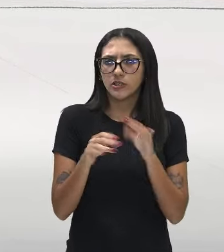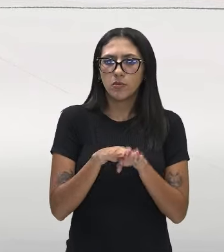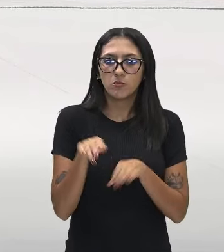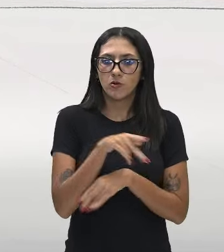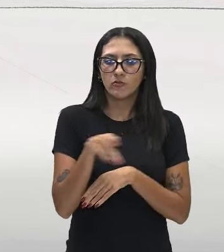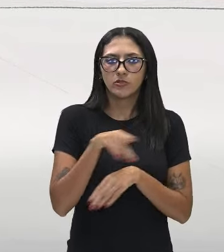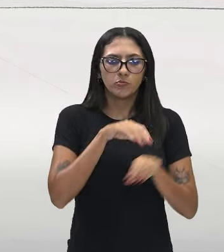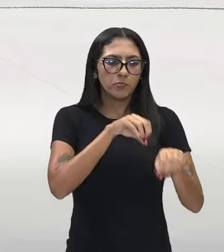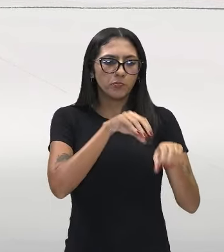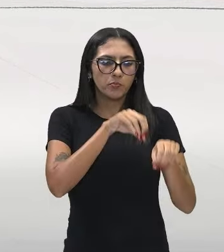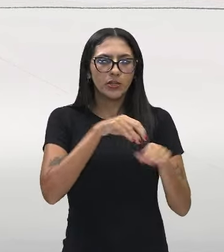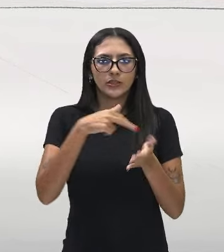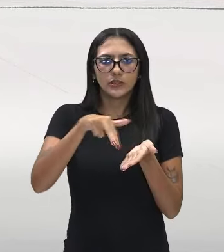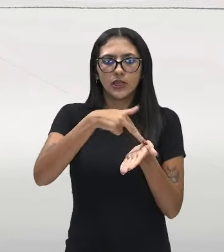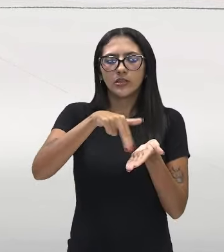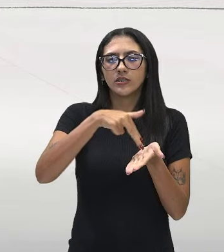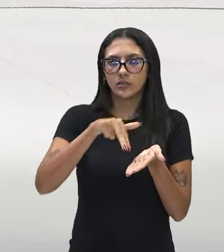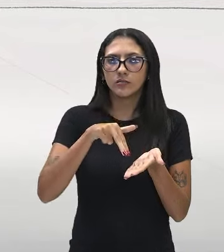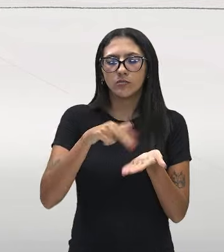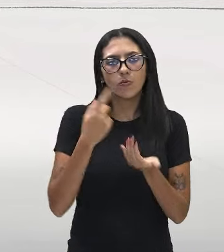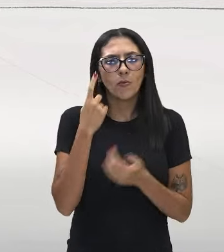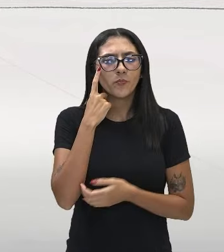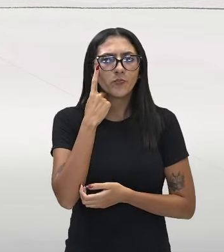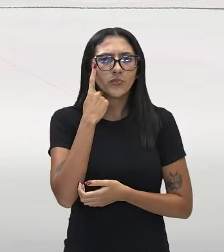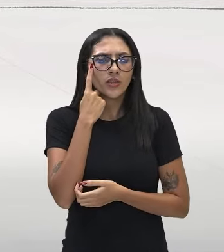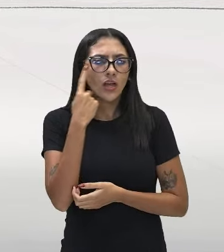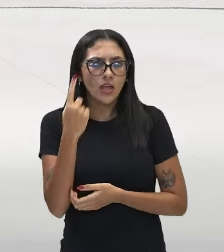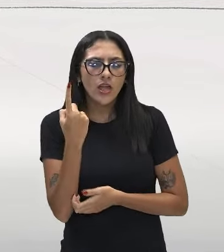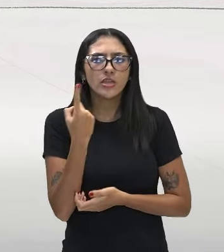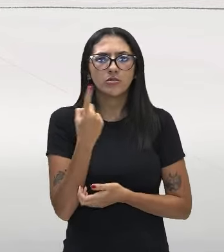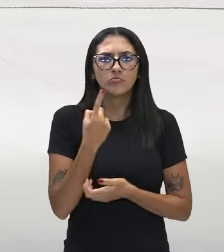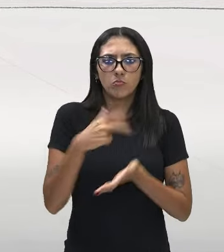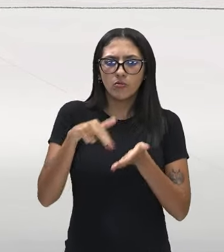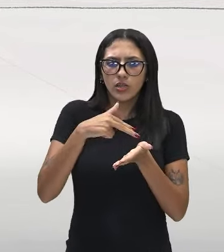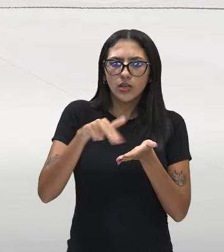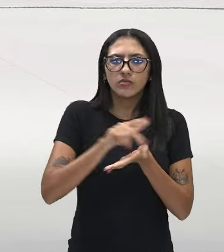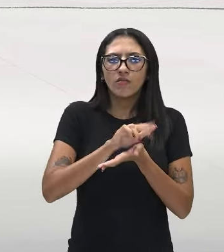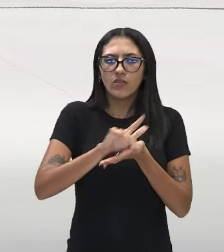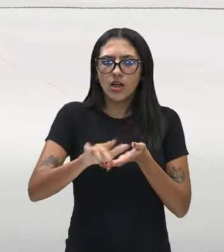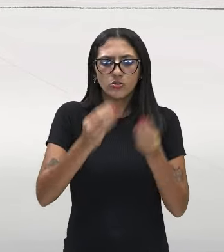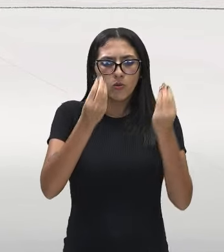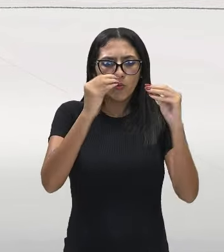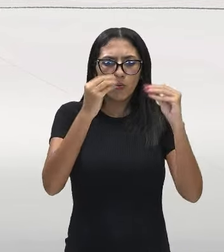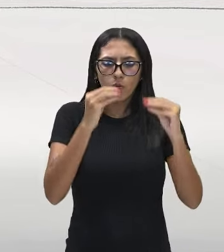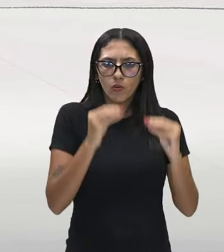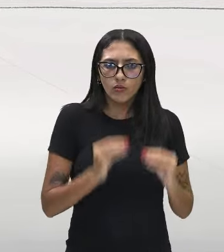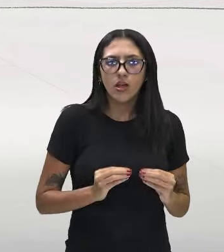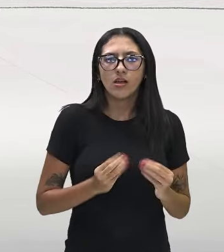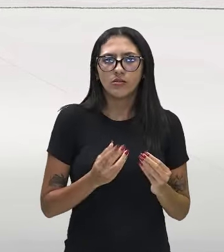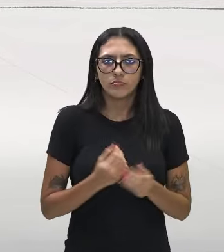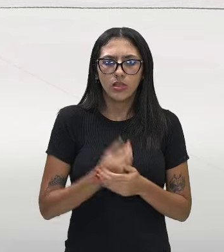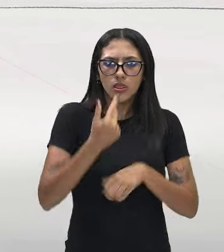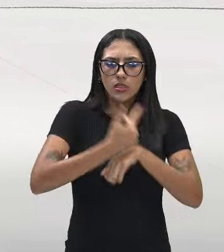Eu vou fazer aulas, subir para uma plataforma, né? Olha aí, ó. Exatamente. Faz os videozinhos